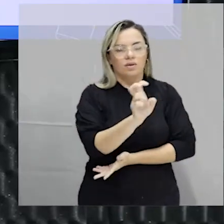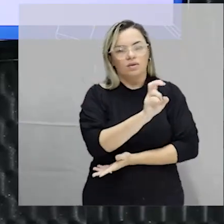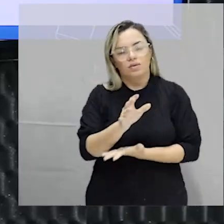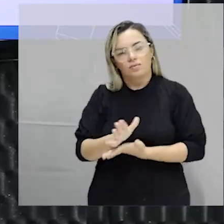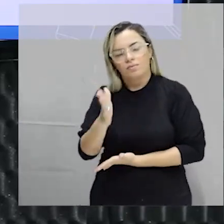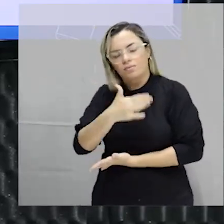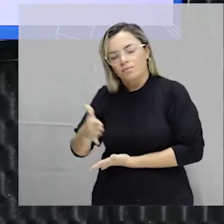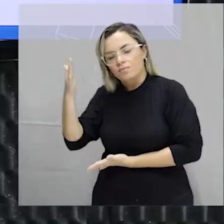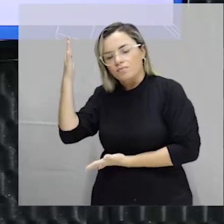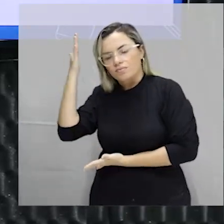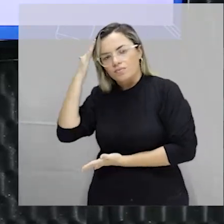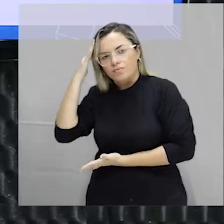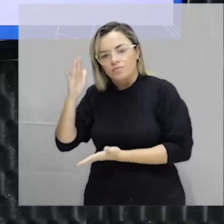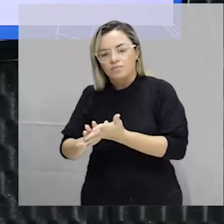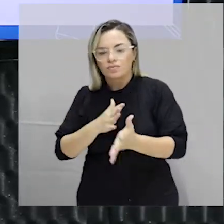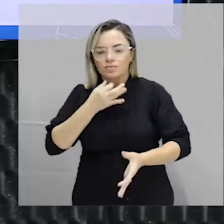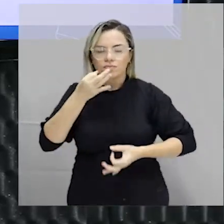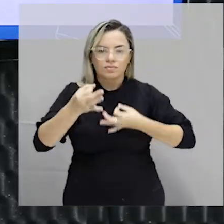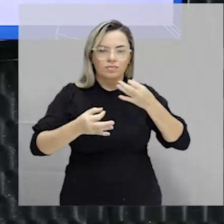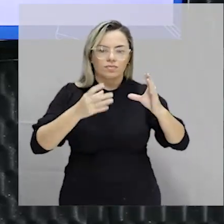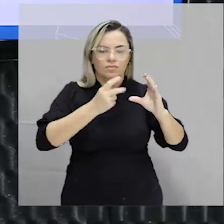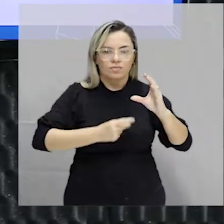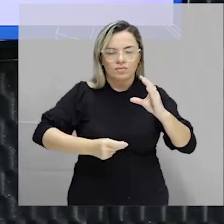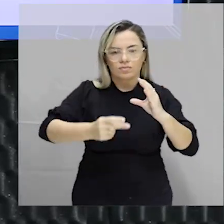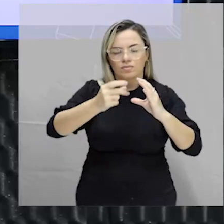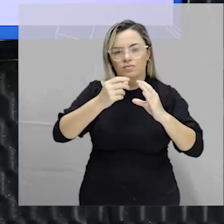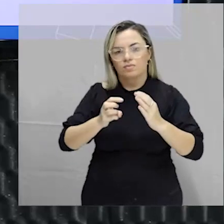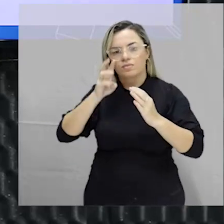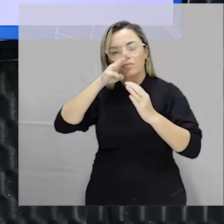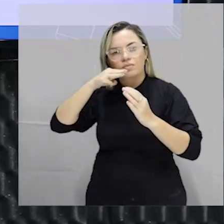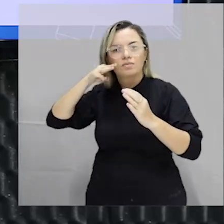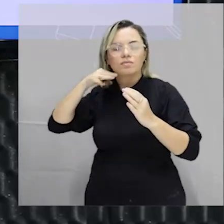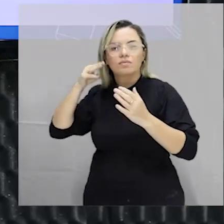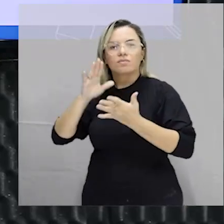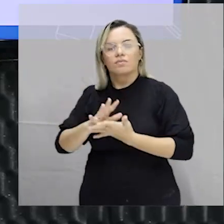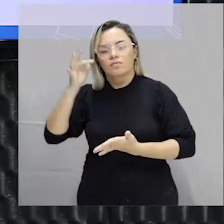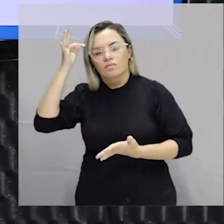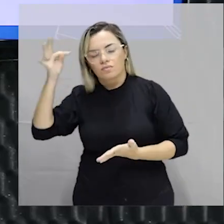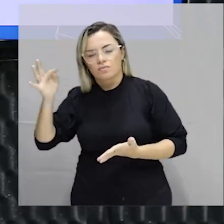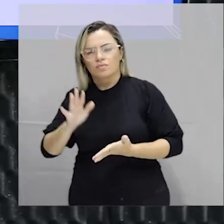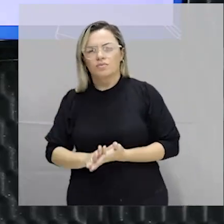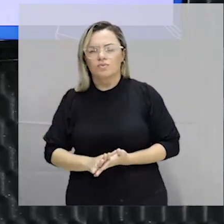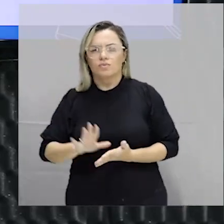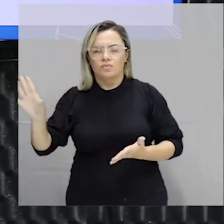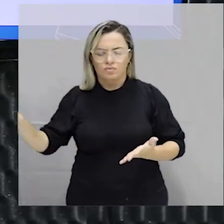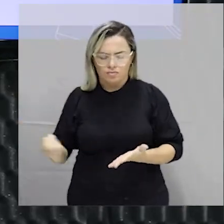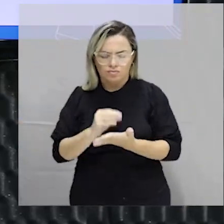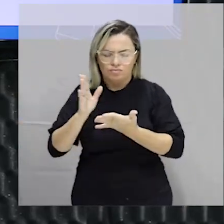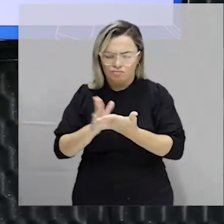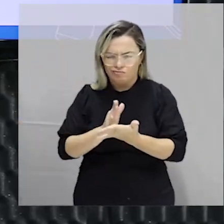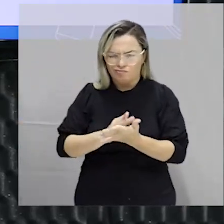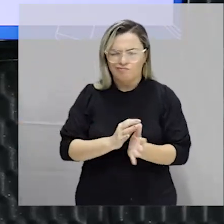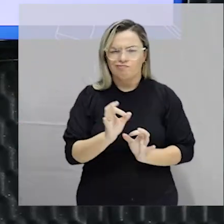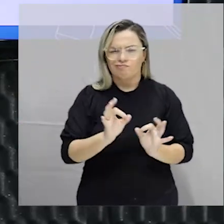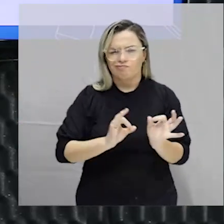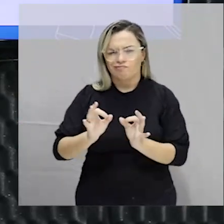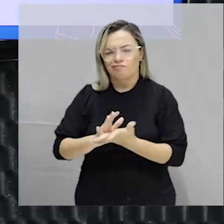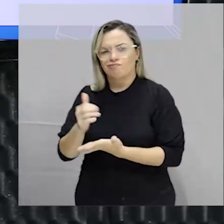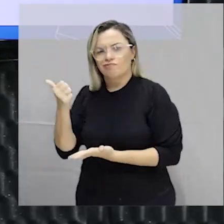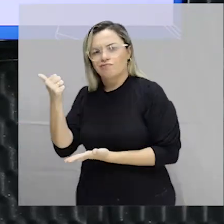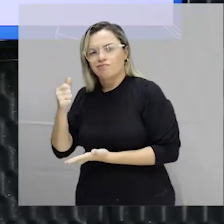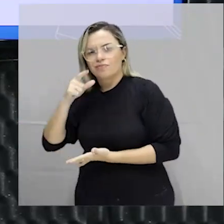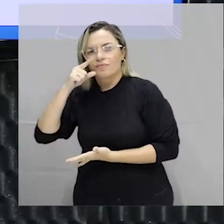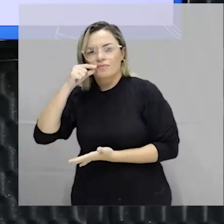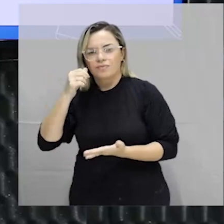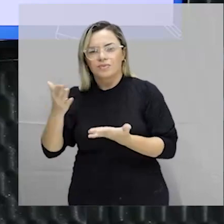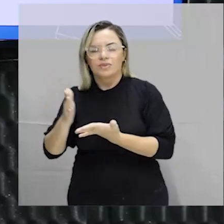entender um pouco das críticas ao capitalismo feitas por esse autor. Então já pegou tudo aí direitinho? Caderno, caneta, lápis? Beleza, vamos